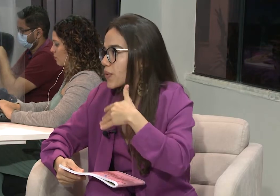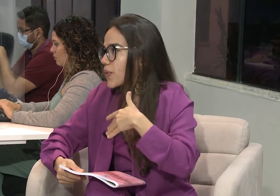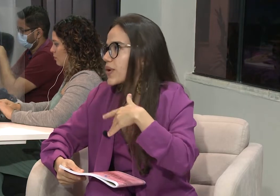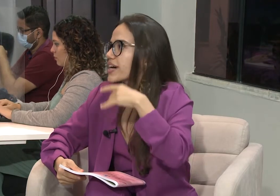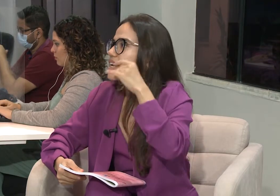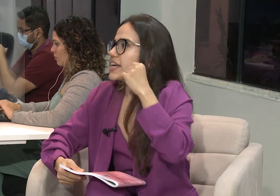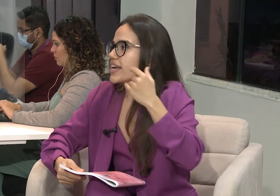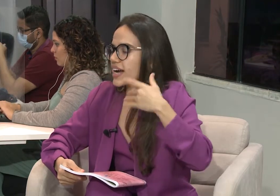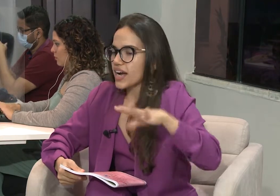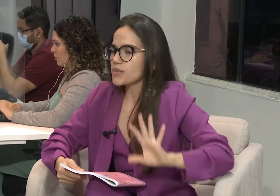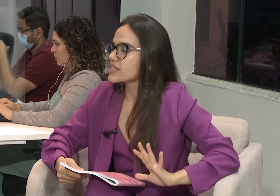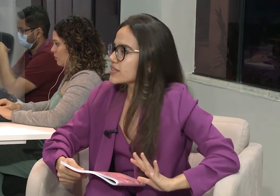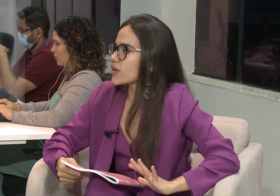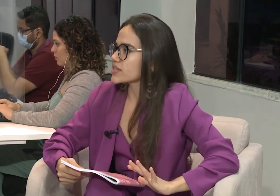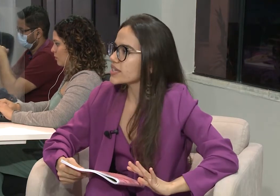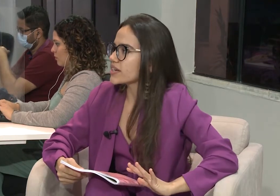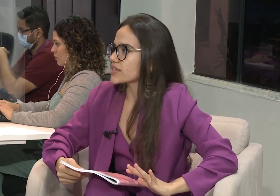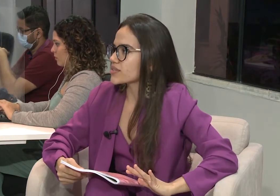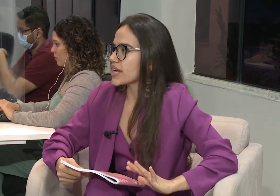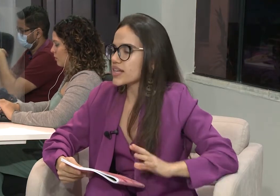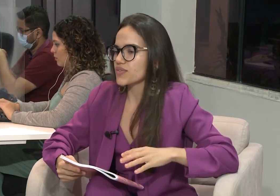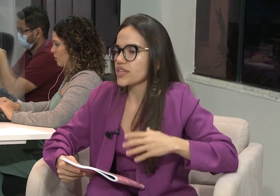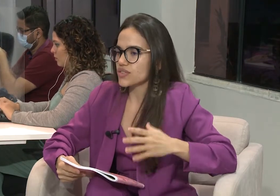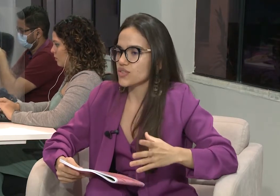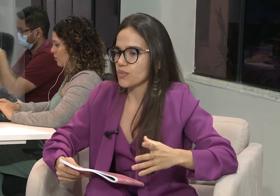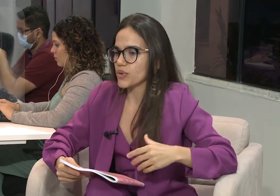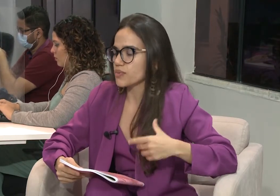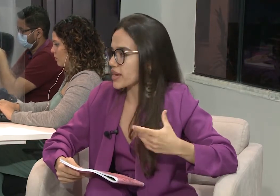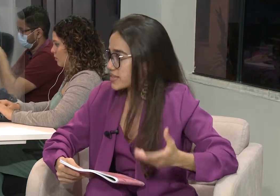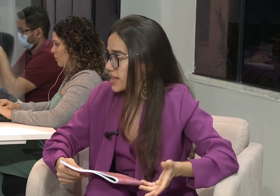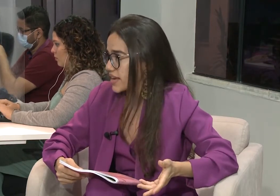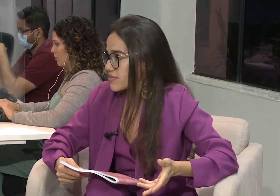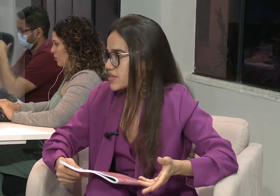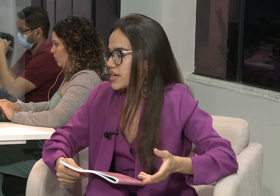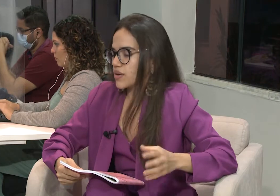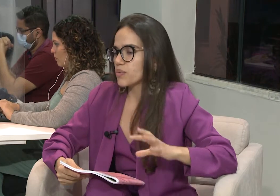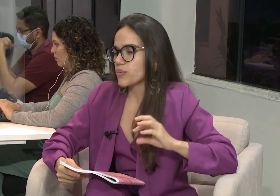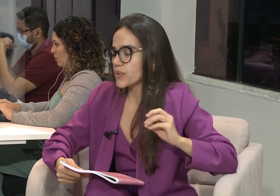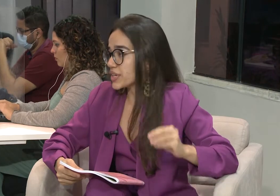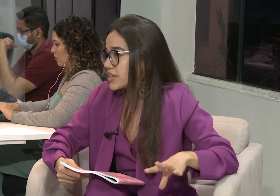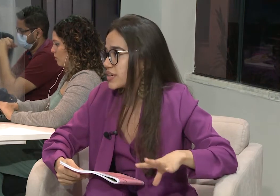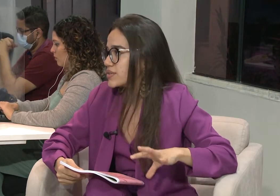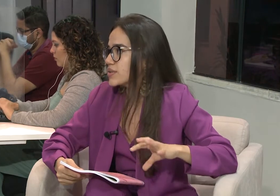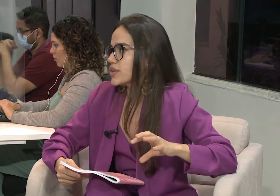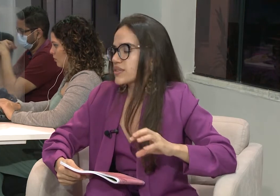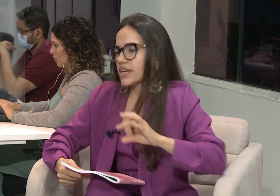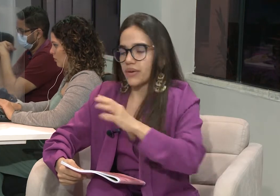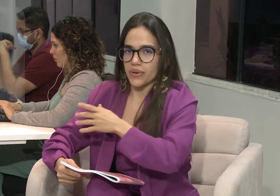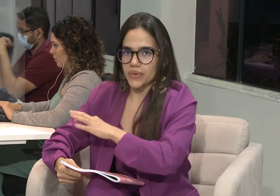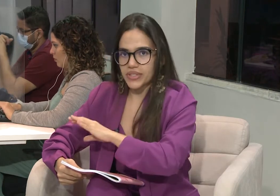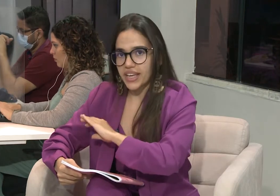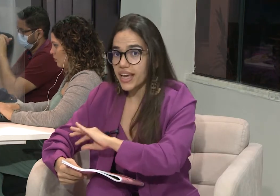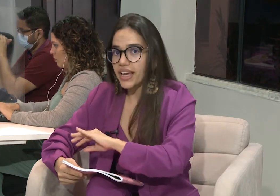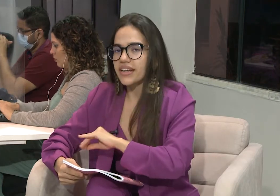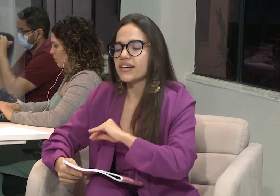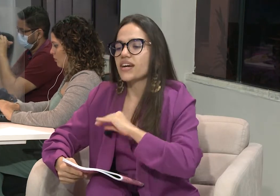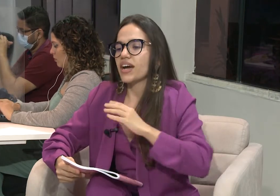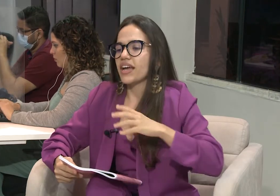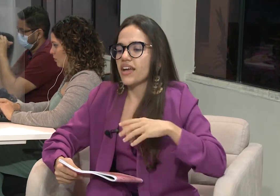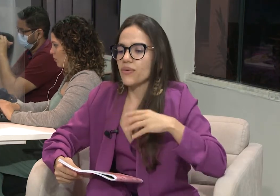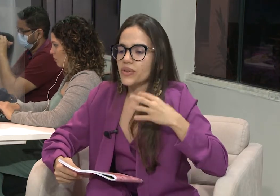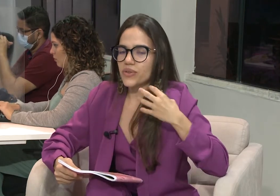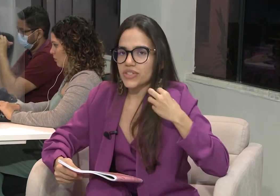coça a boca e acaba se intoxicando, né? Às vezes de um modo mais leve, um prurido, né? Que é uma